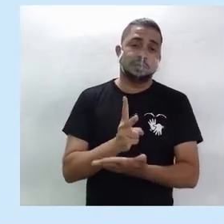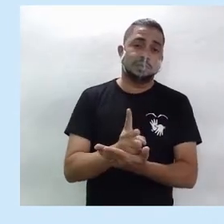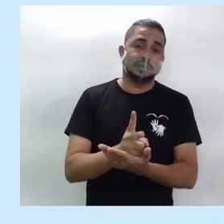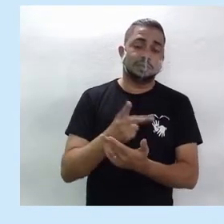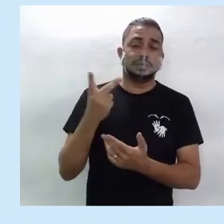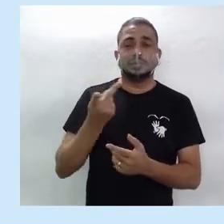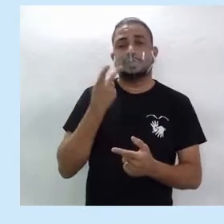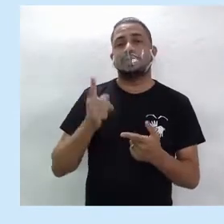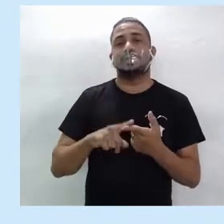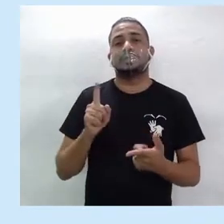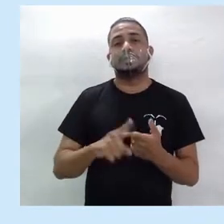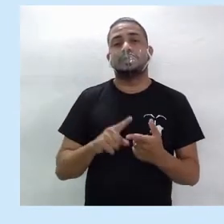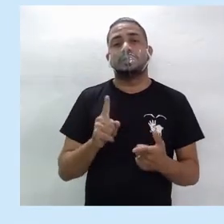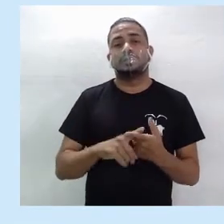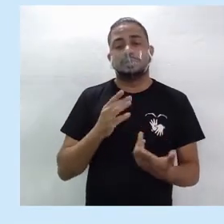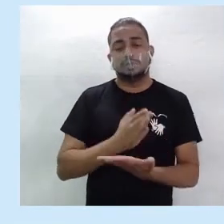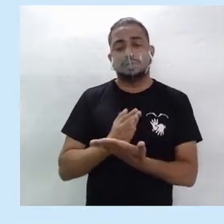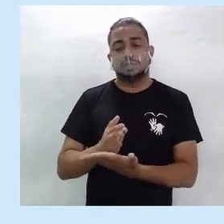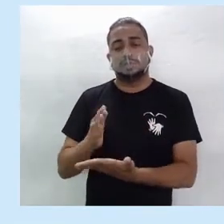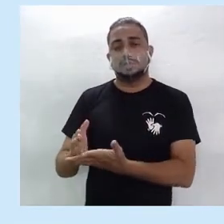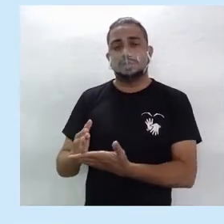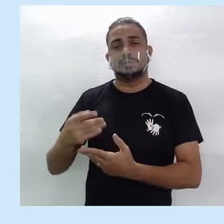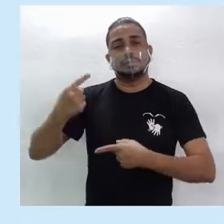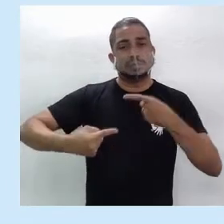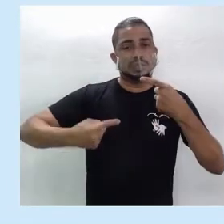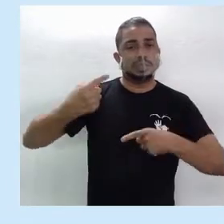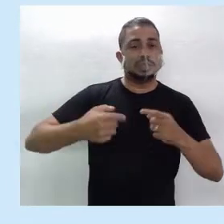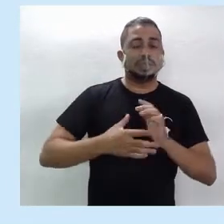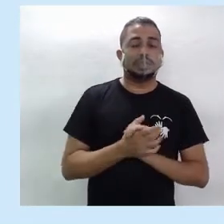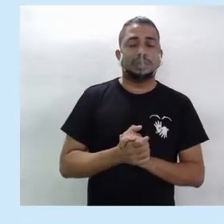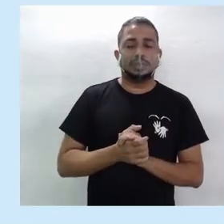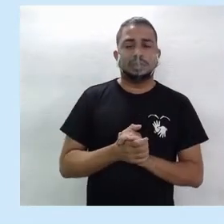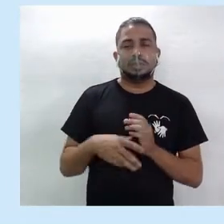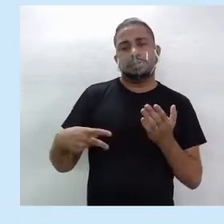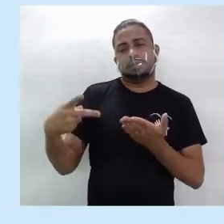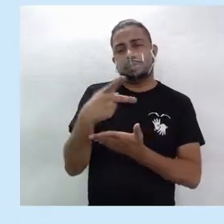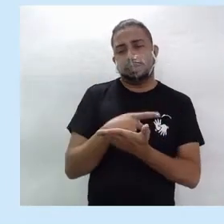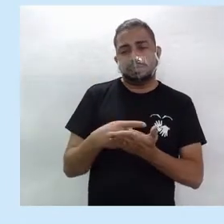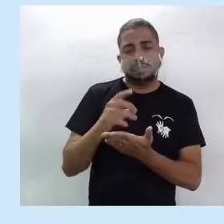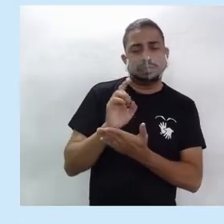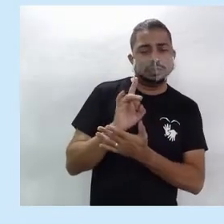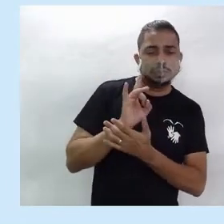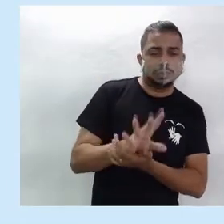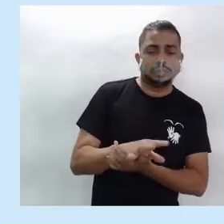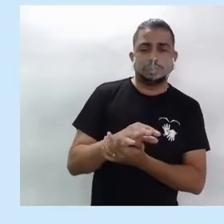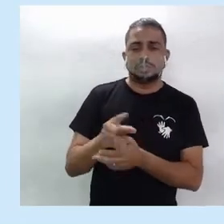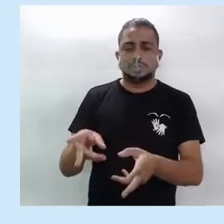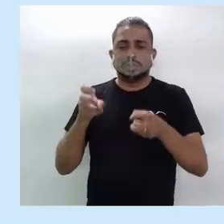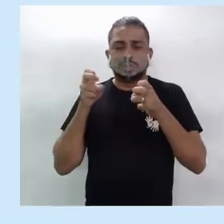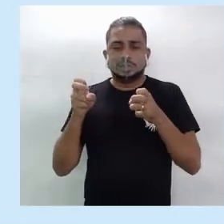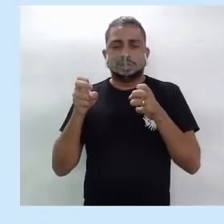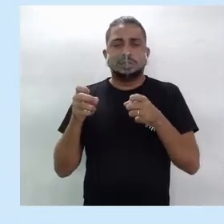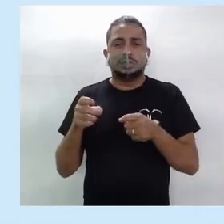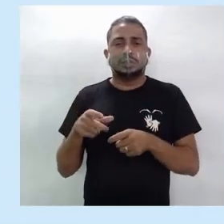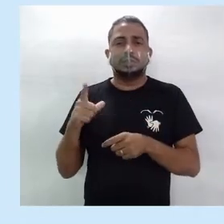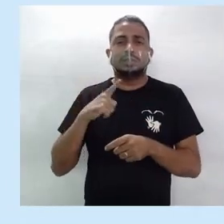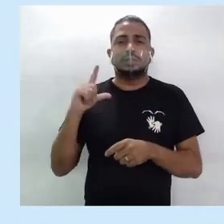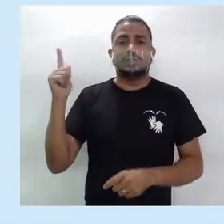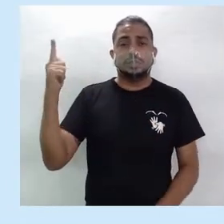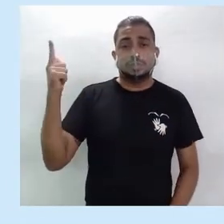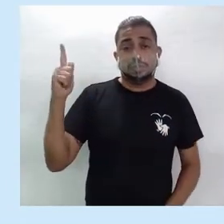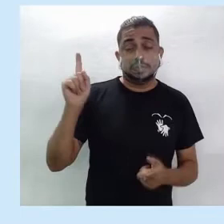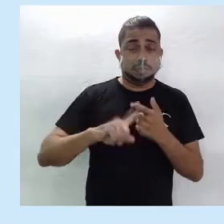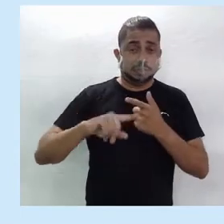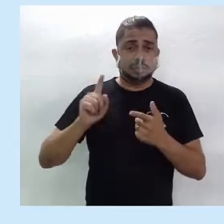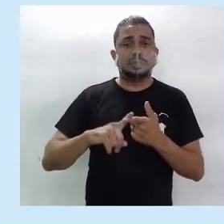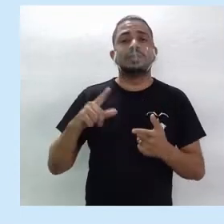falar também sobre as divisões políticas dos mapas, tá? Não só observamos mapas no sentido de coordenadas geográficas,